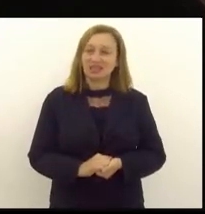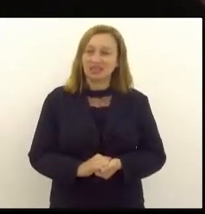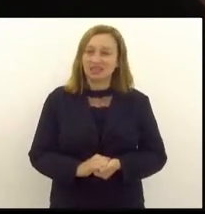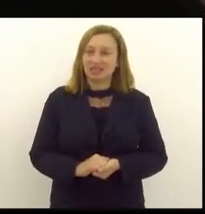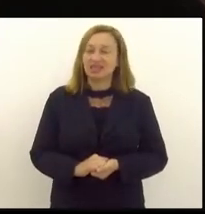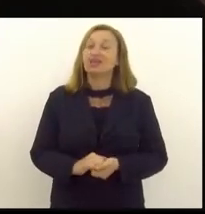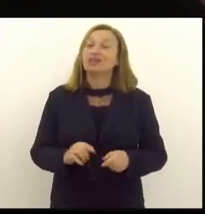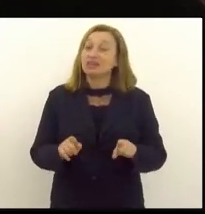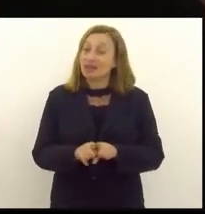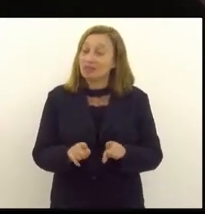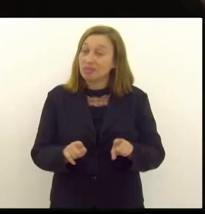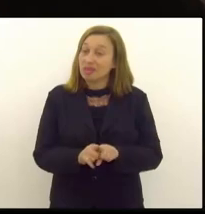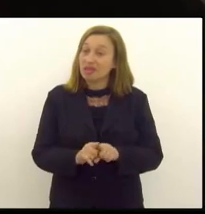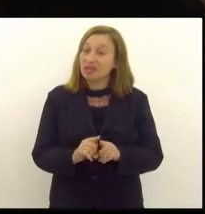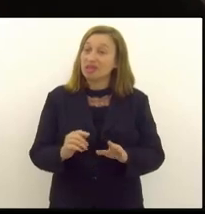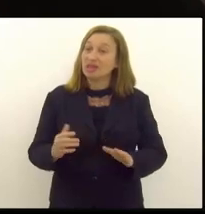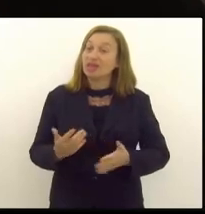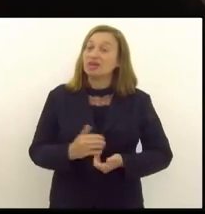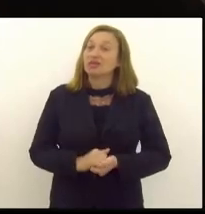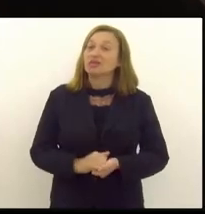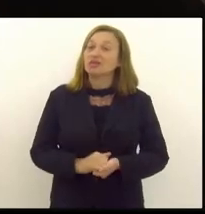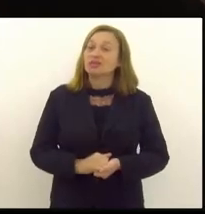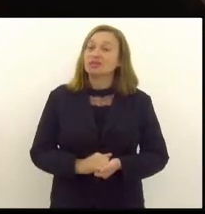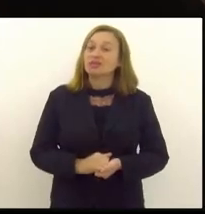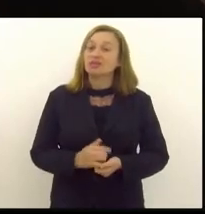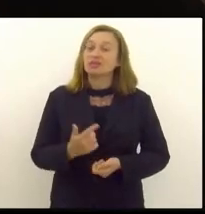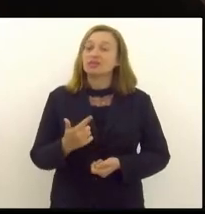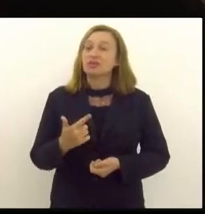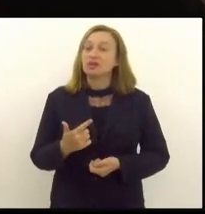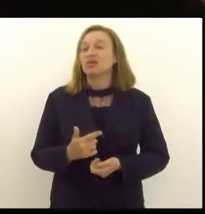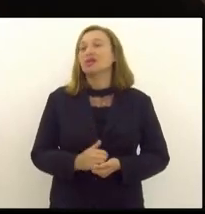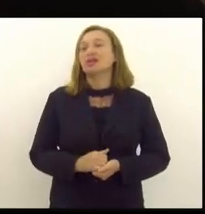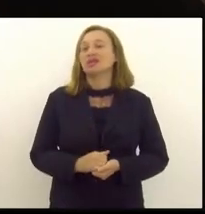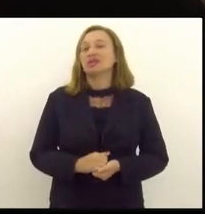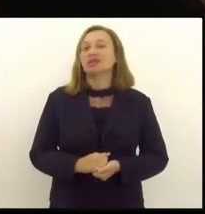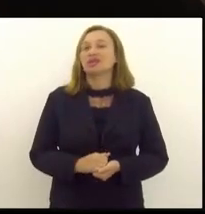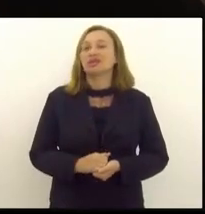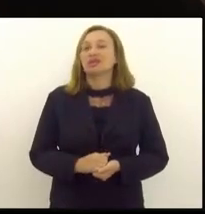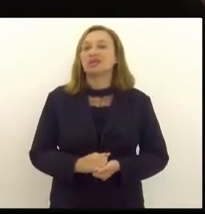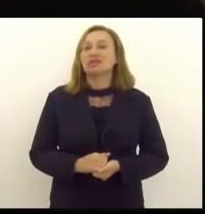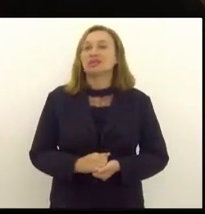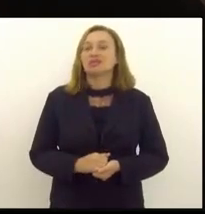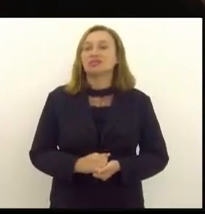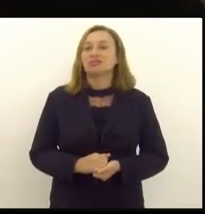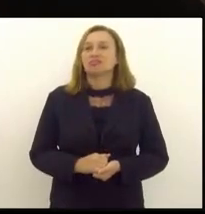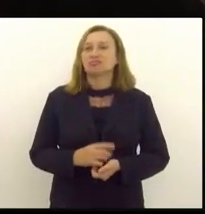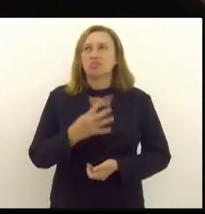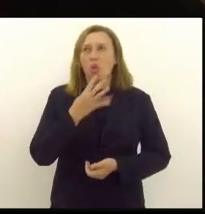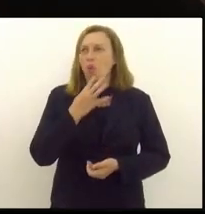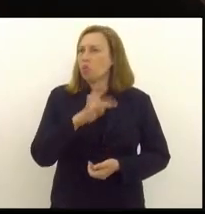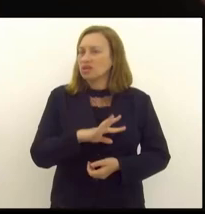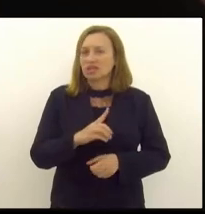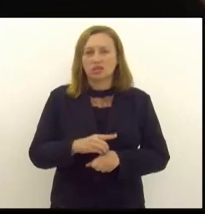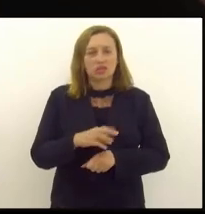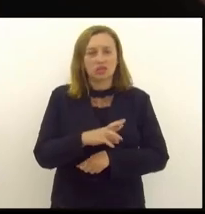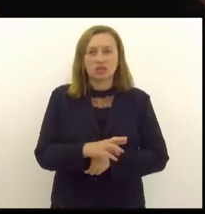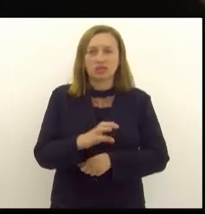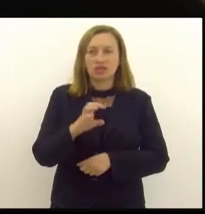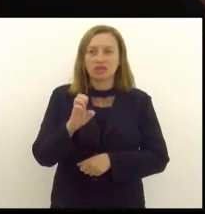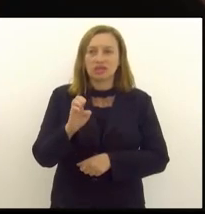Cumprimento ainda as demais autoridades. Não conhecia a doutora